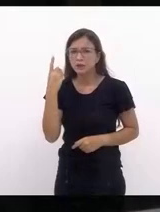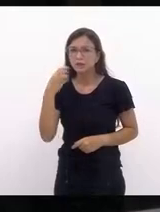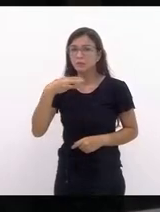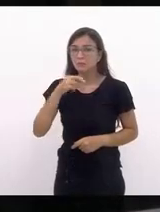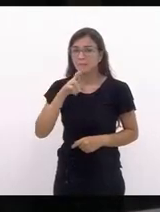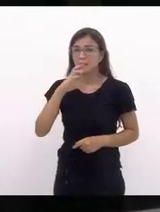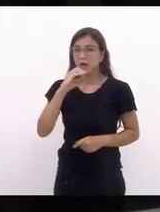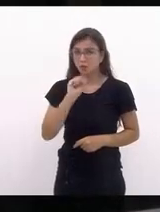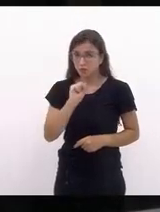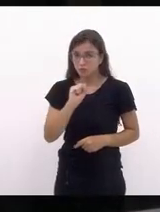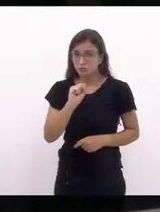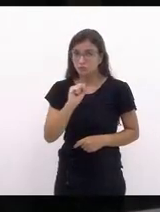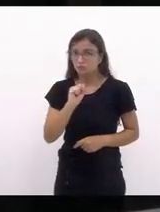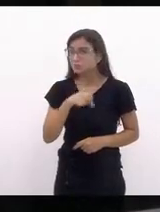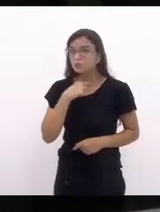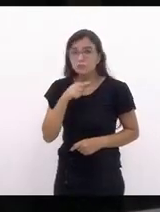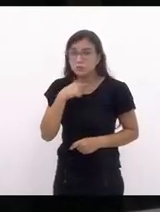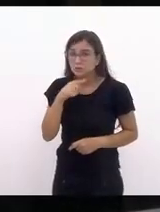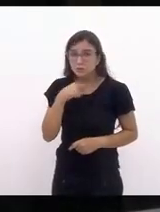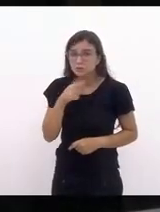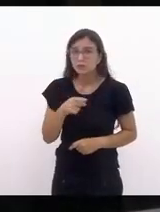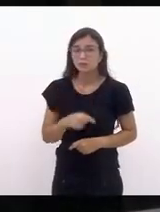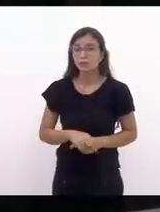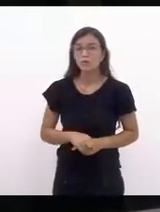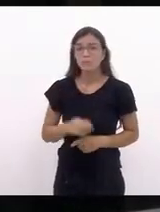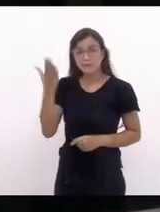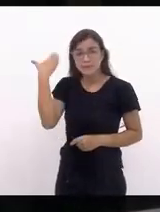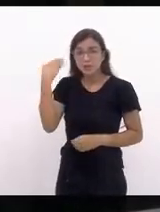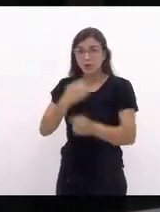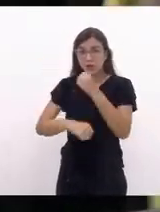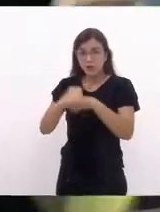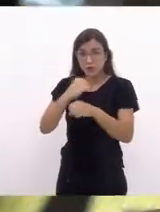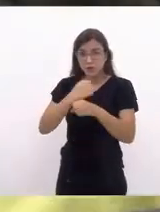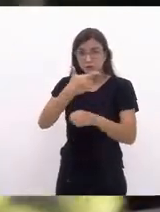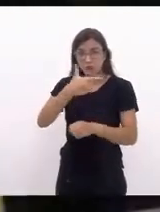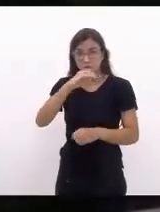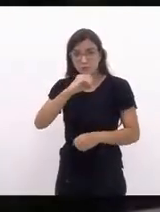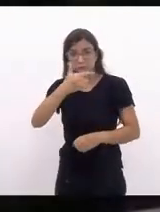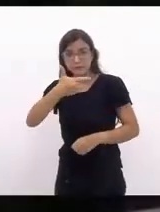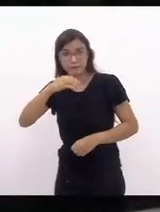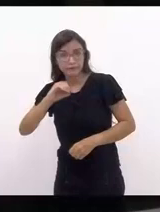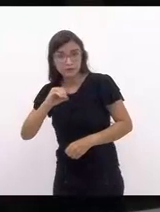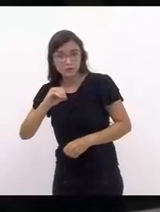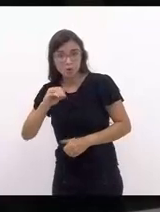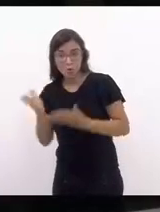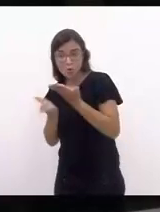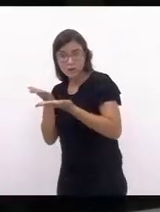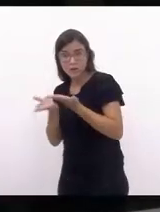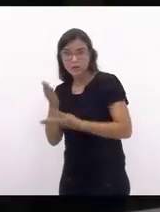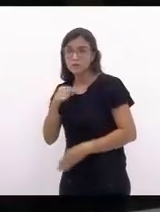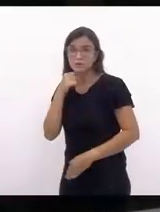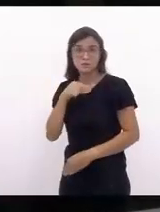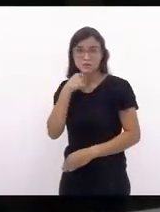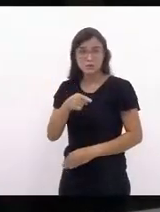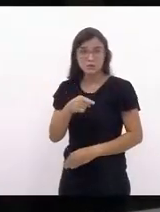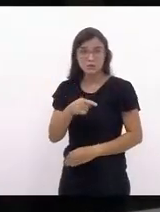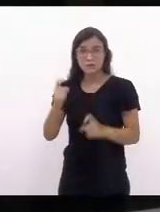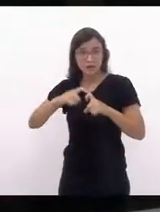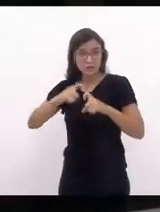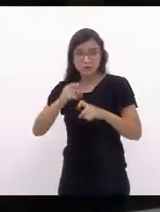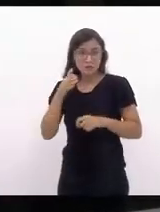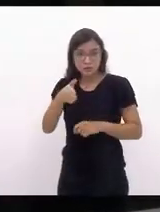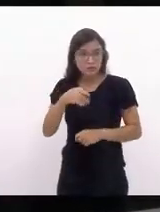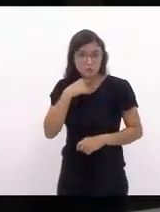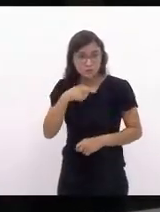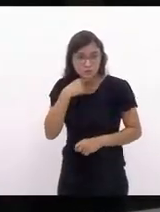serem cuidados no ano de 2020 o mundo parou ninguém conseguiu ir no médico